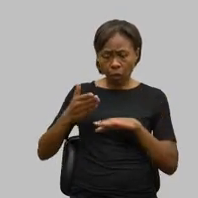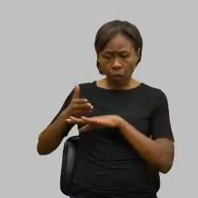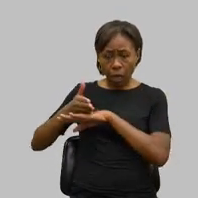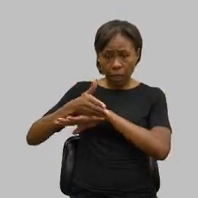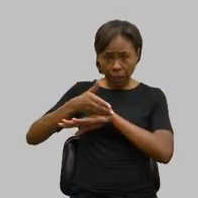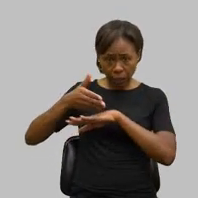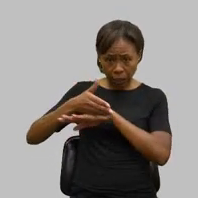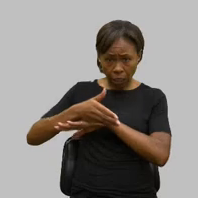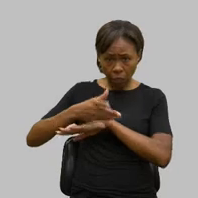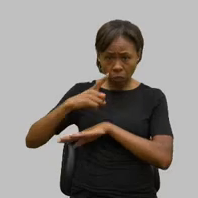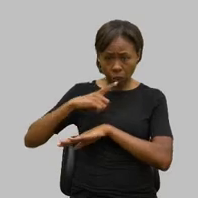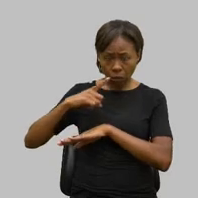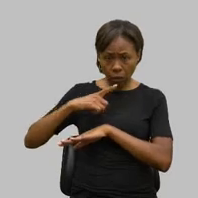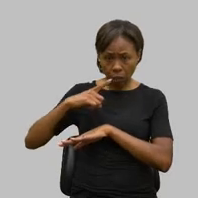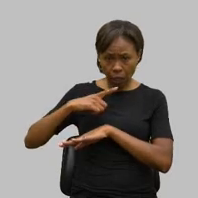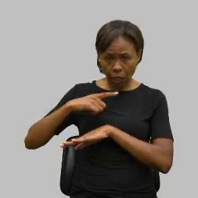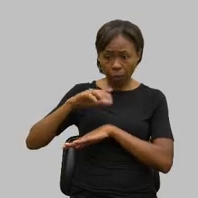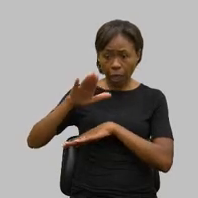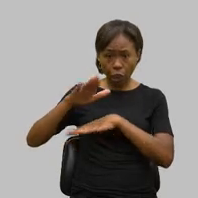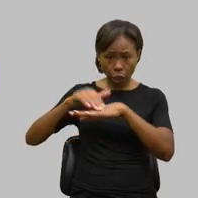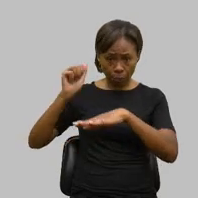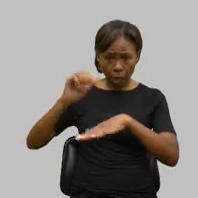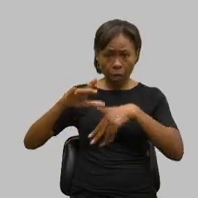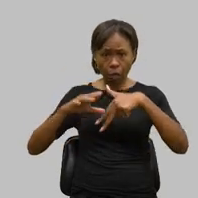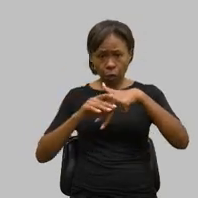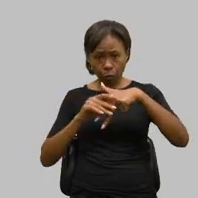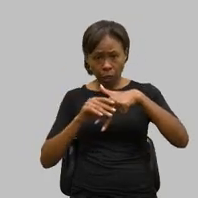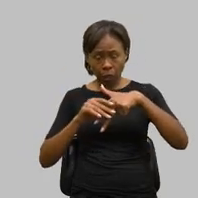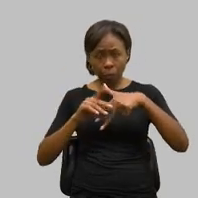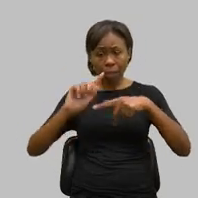acesso lá para poder chamar essa paciente e fazer a biópsia.